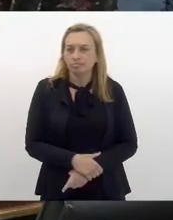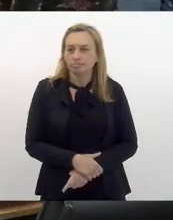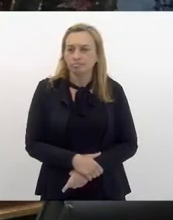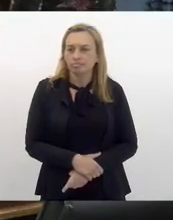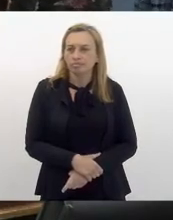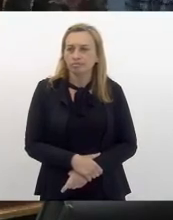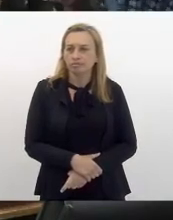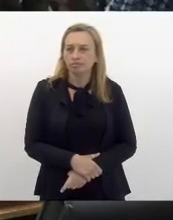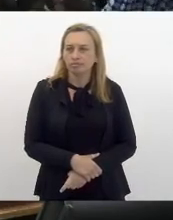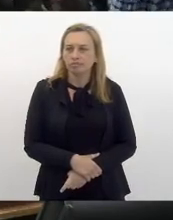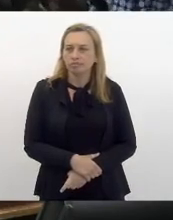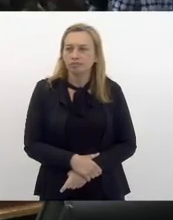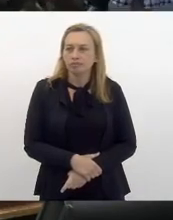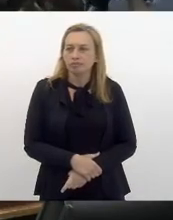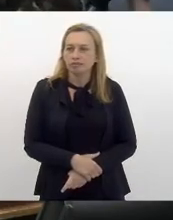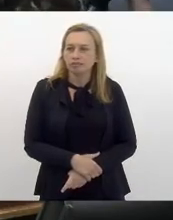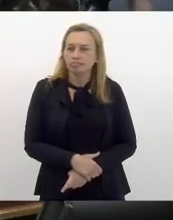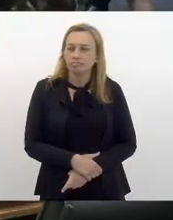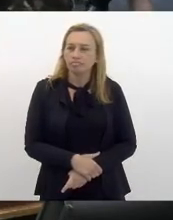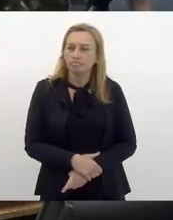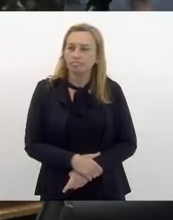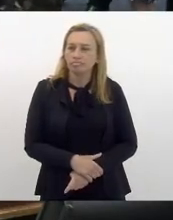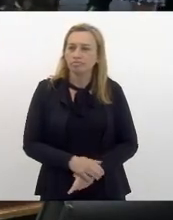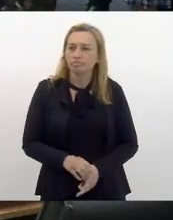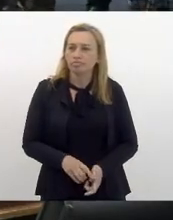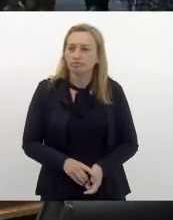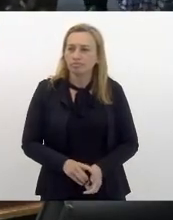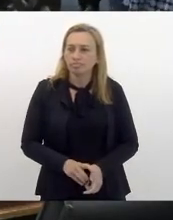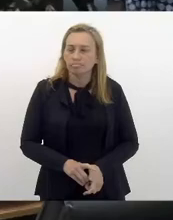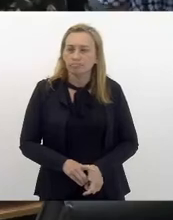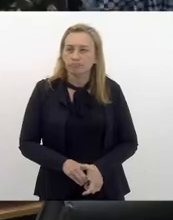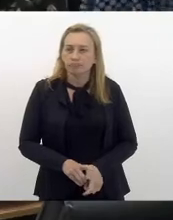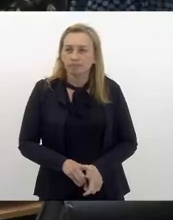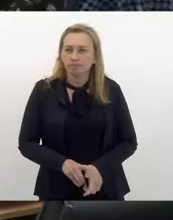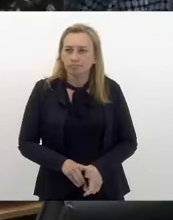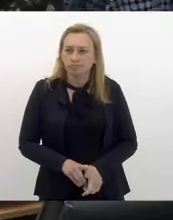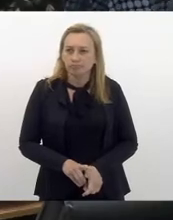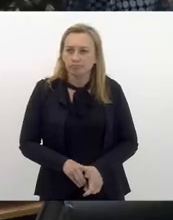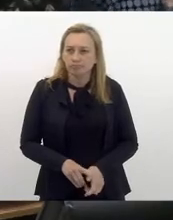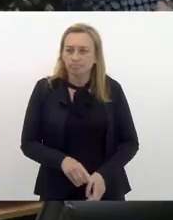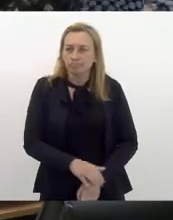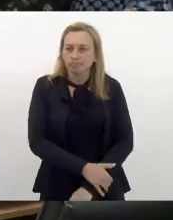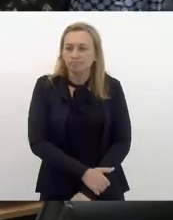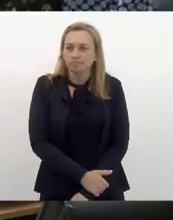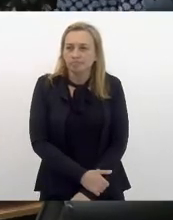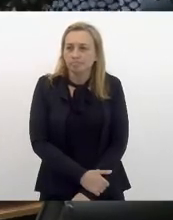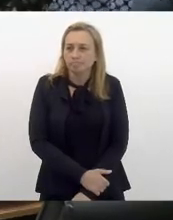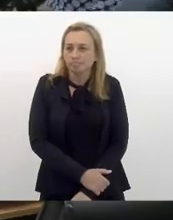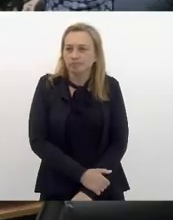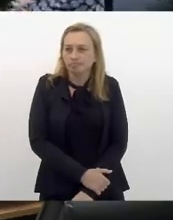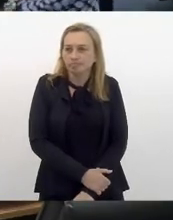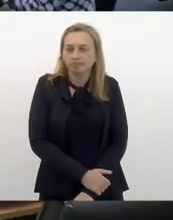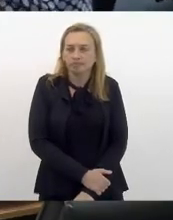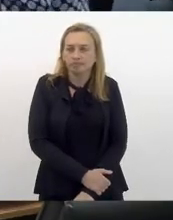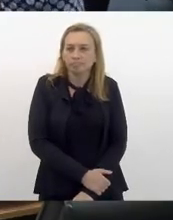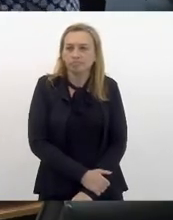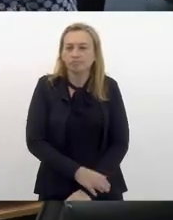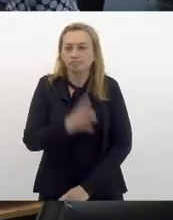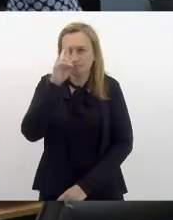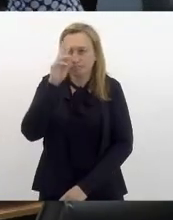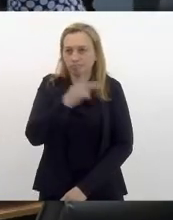E aí é só para não esquecer isso E aí o